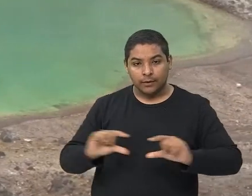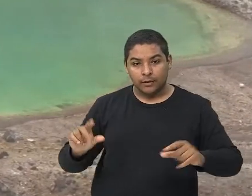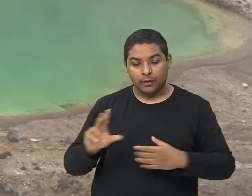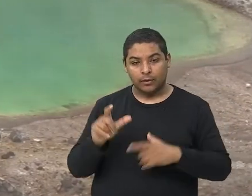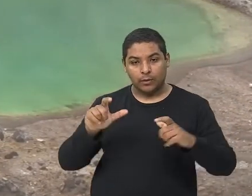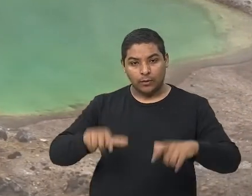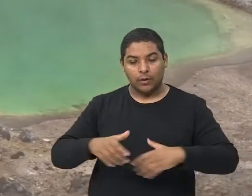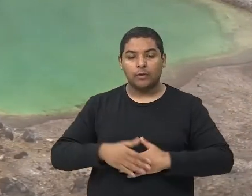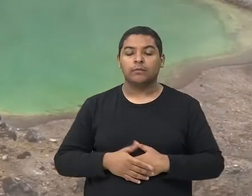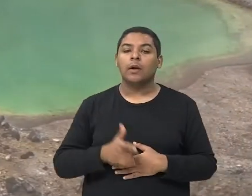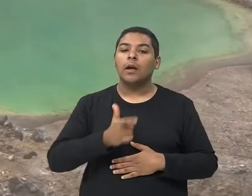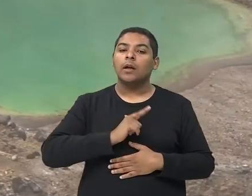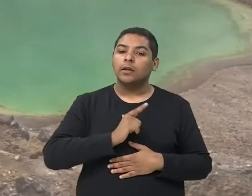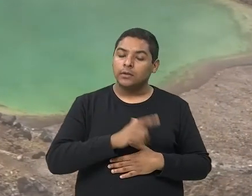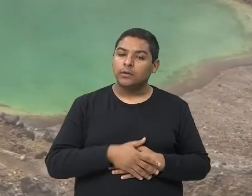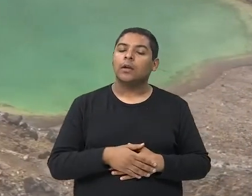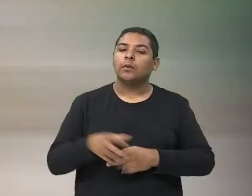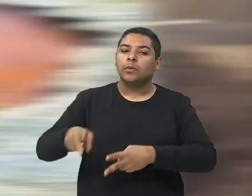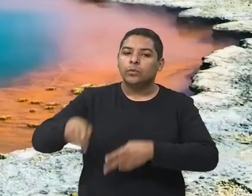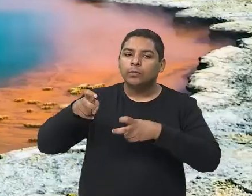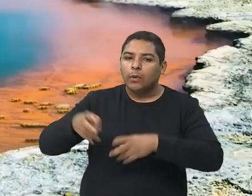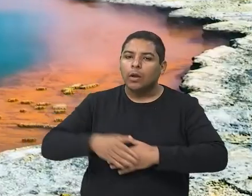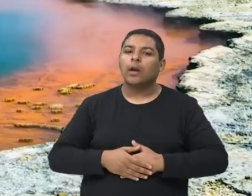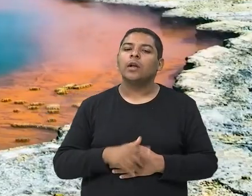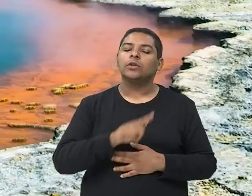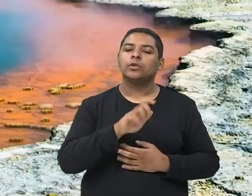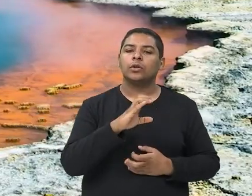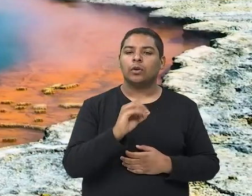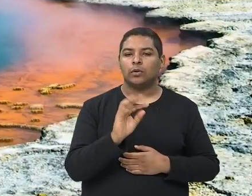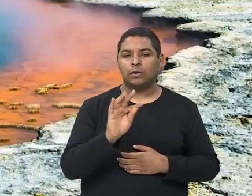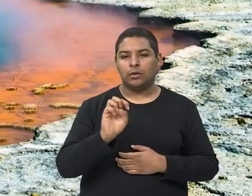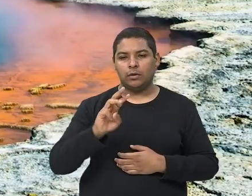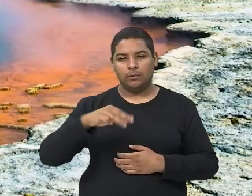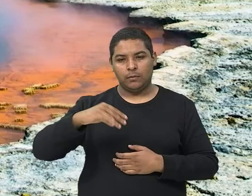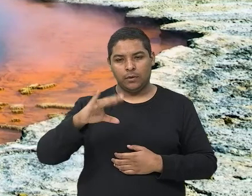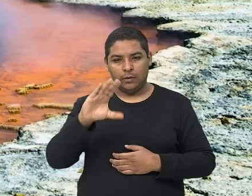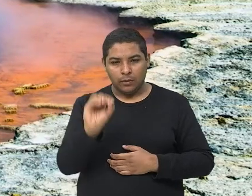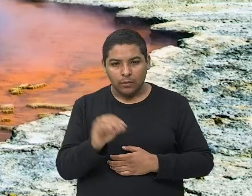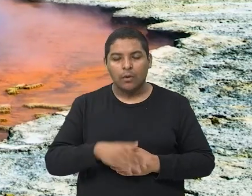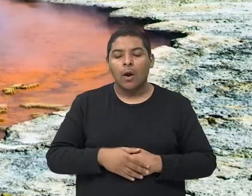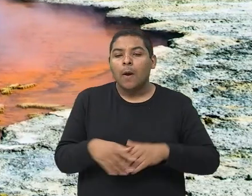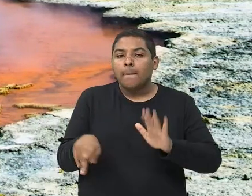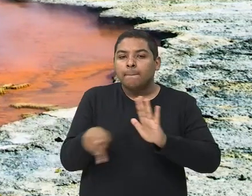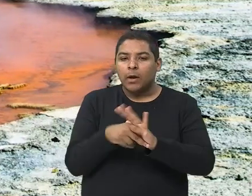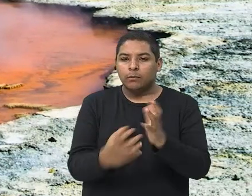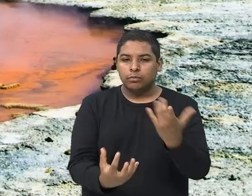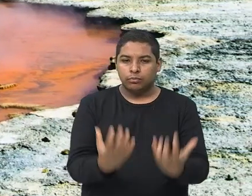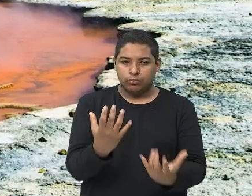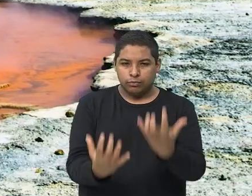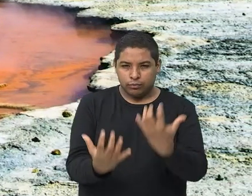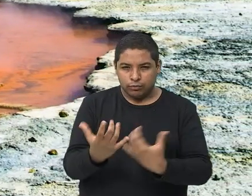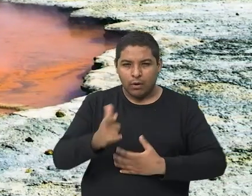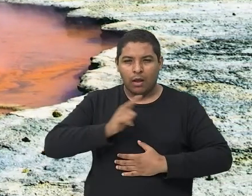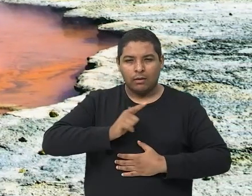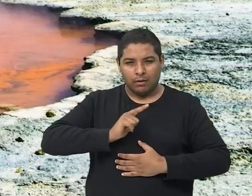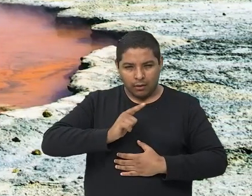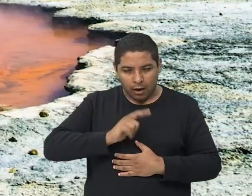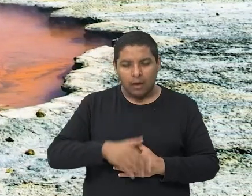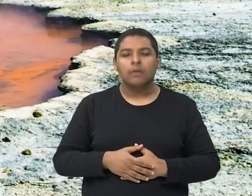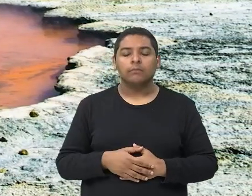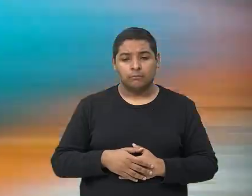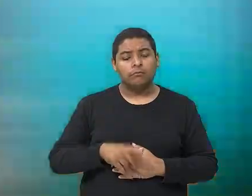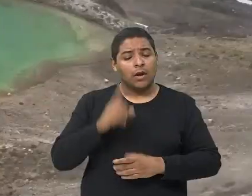fenômenos geotérmicos. Os geysers, piscinas de lama fervente e grandes crateras vulcânicas podem